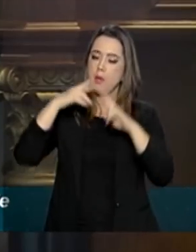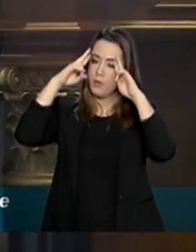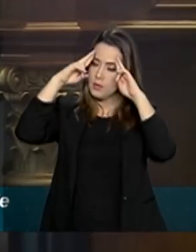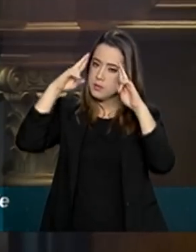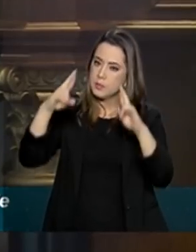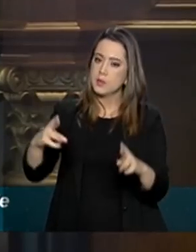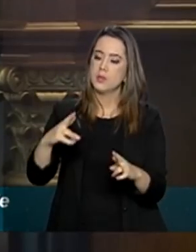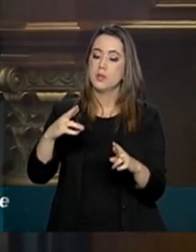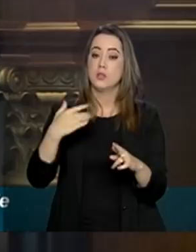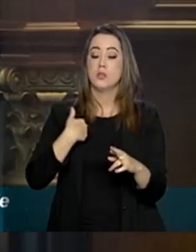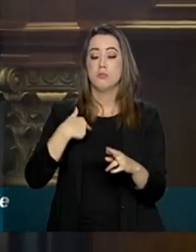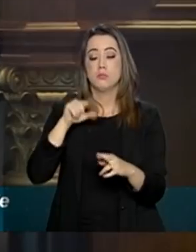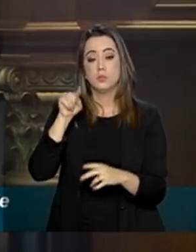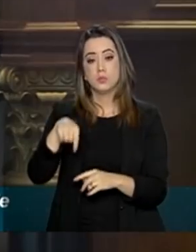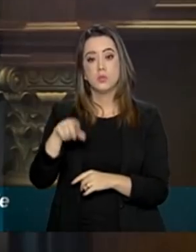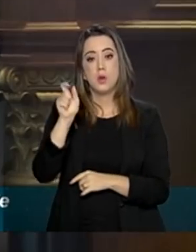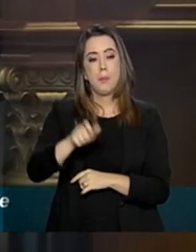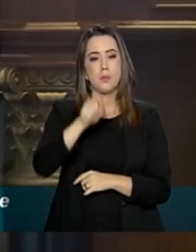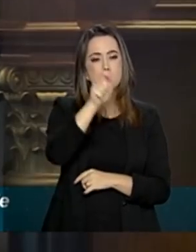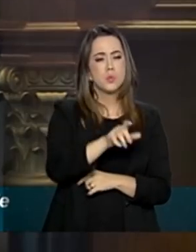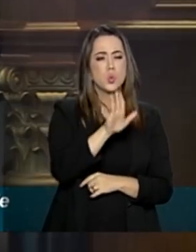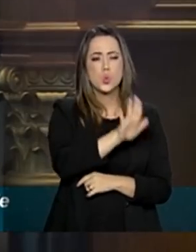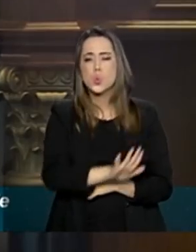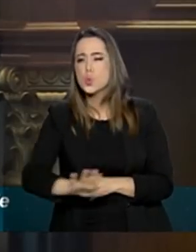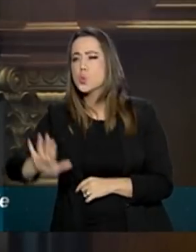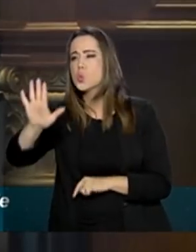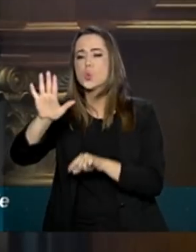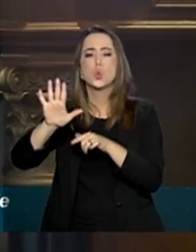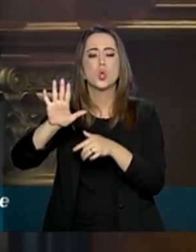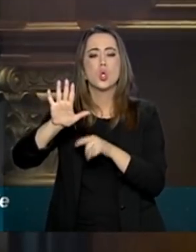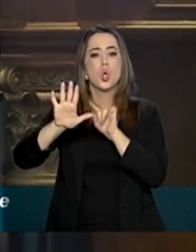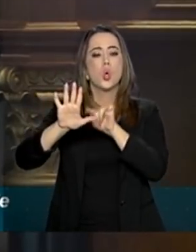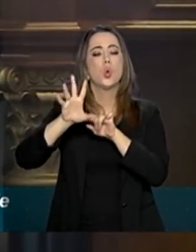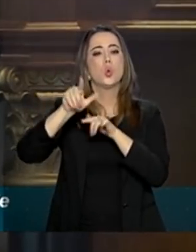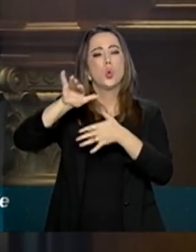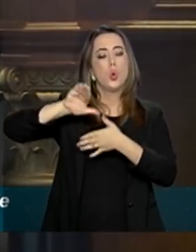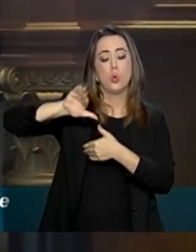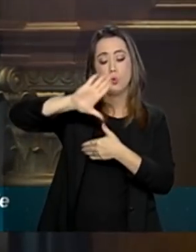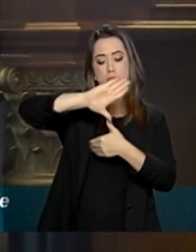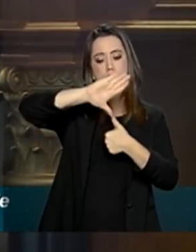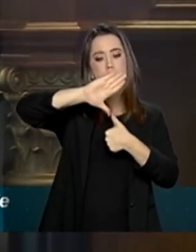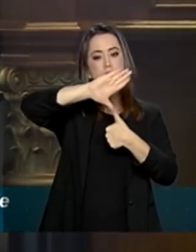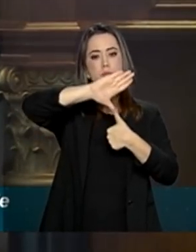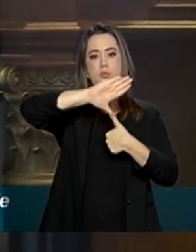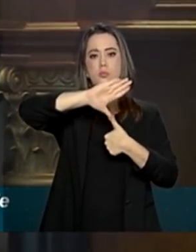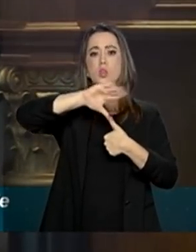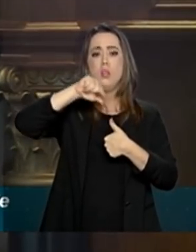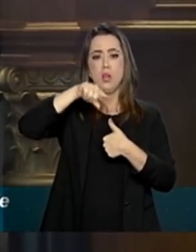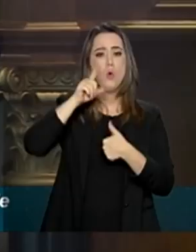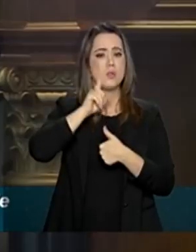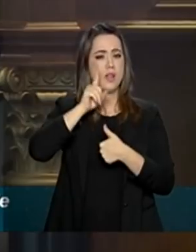respeito, a minha consideração por todos os Estados Unidos, inclusive os